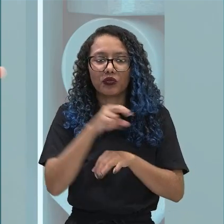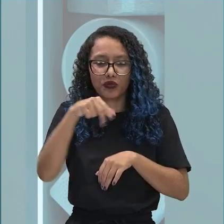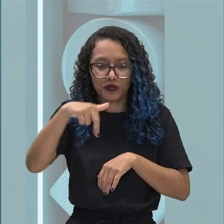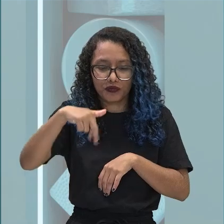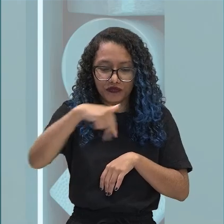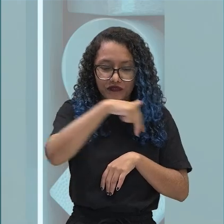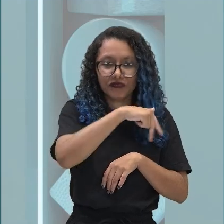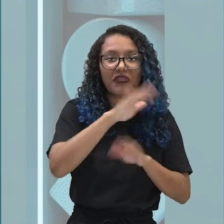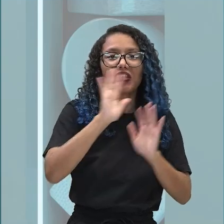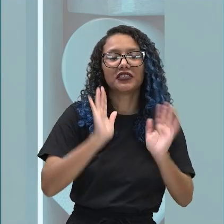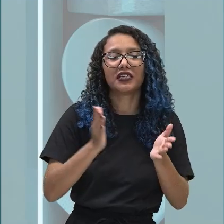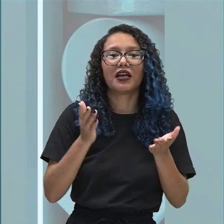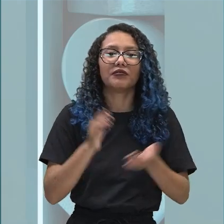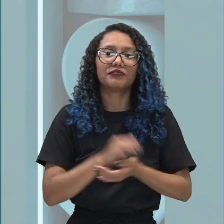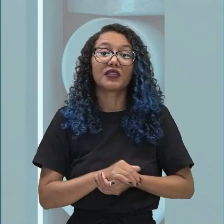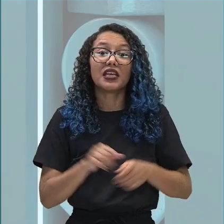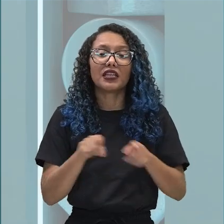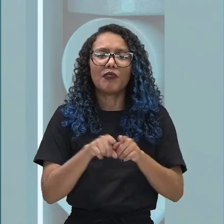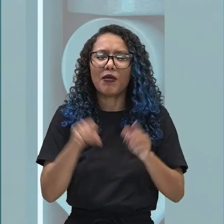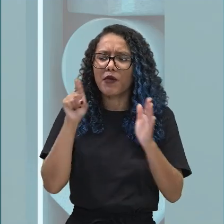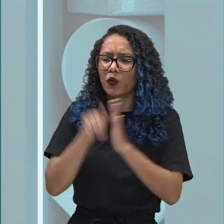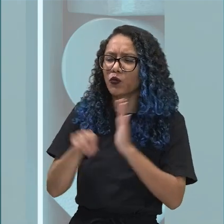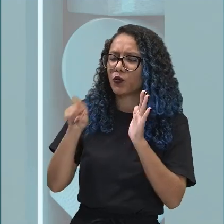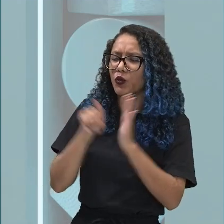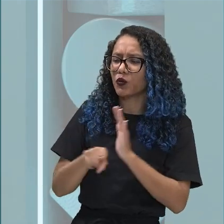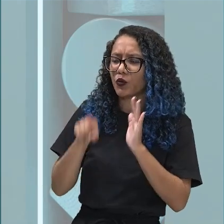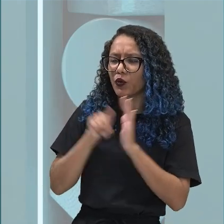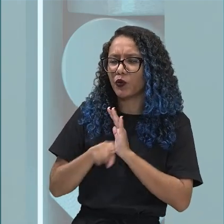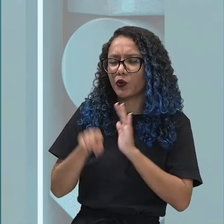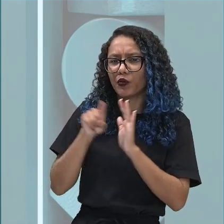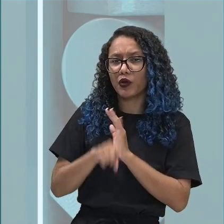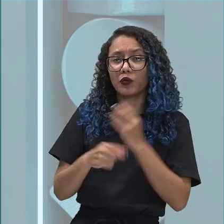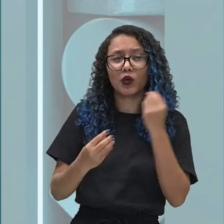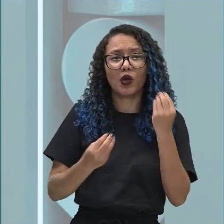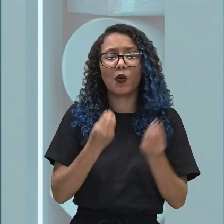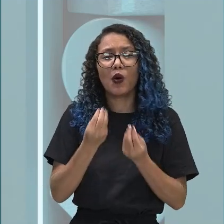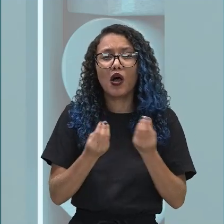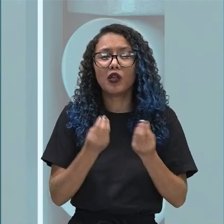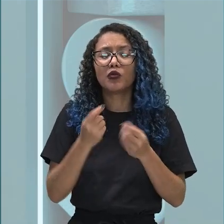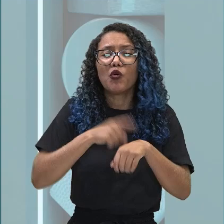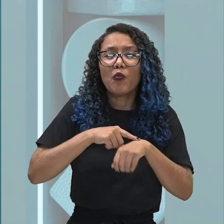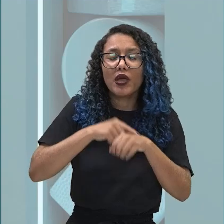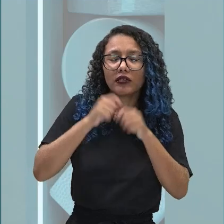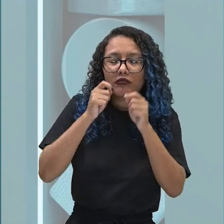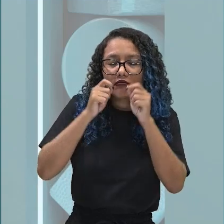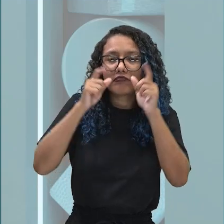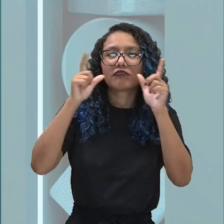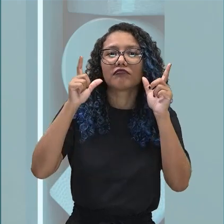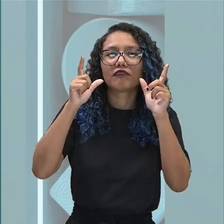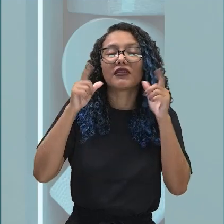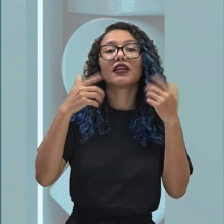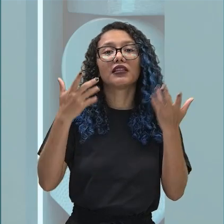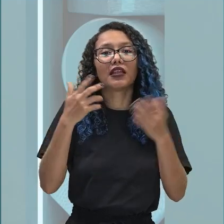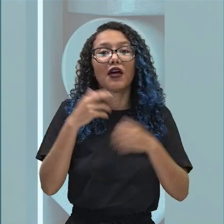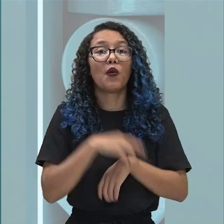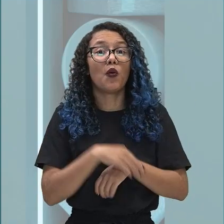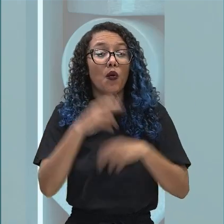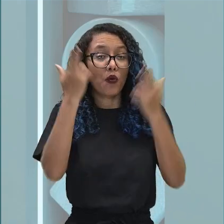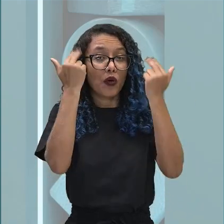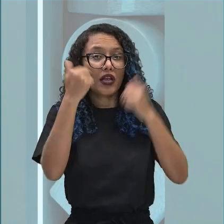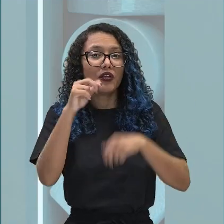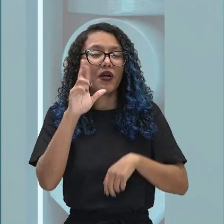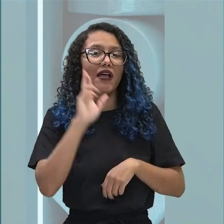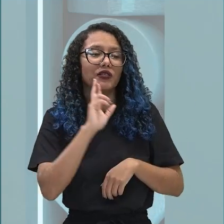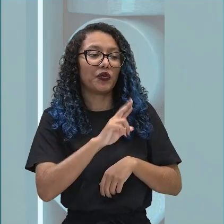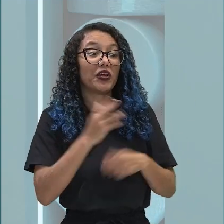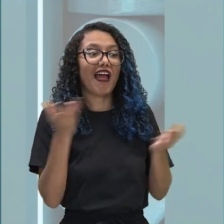pergunta de novo, fica inquieta de novo, quando deve abrir os olhos. E aí o coelho diz agora, ou seja, já! Não é